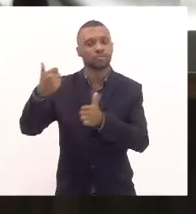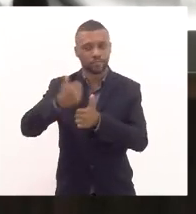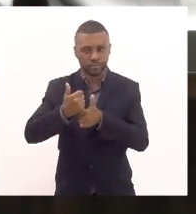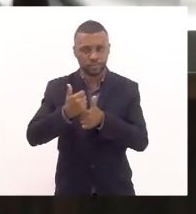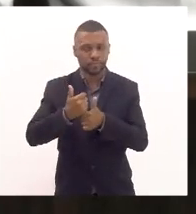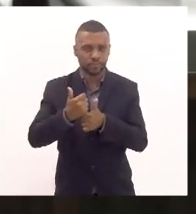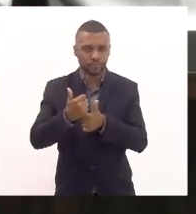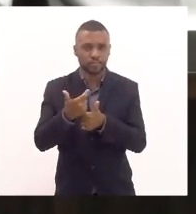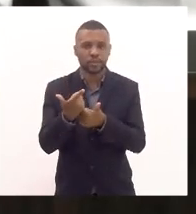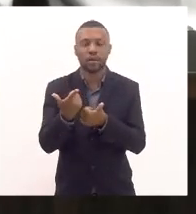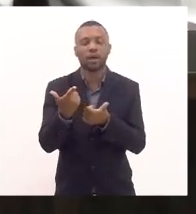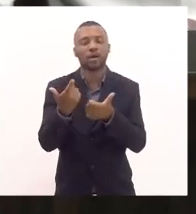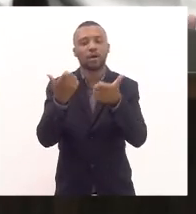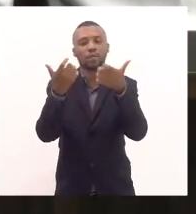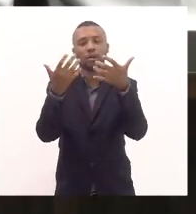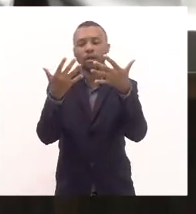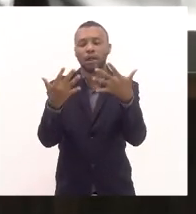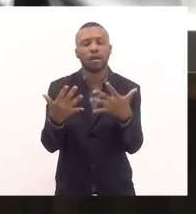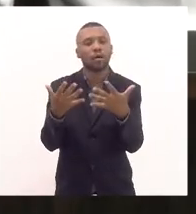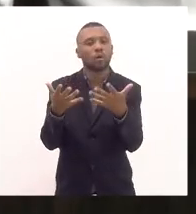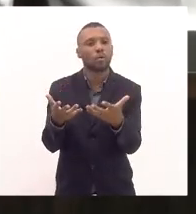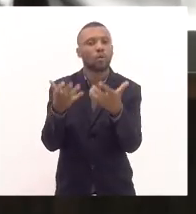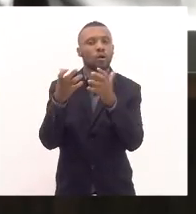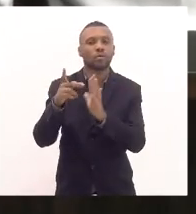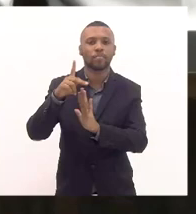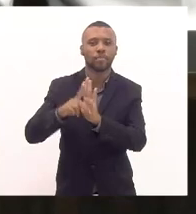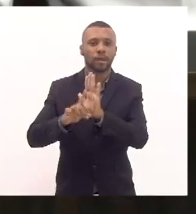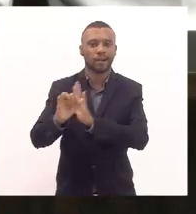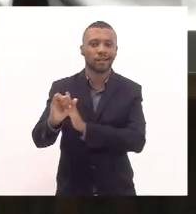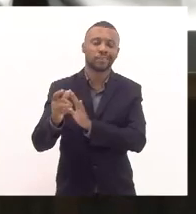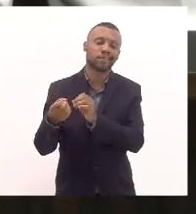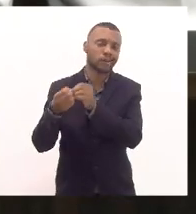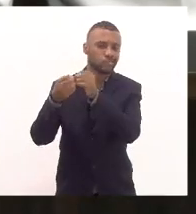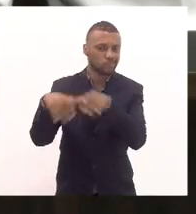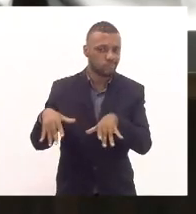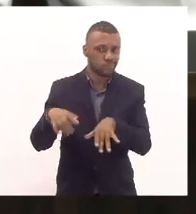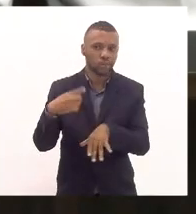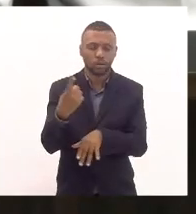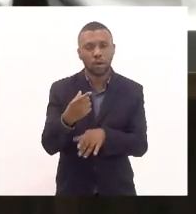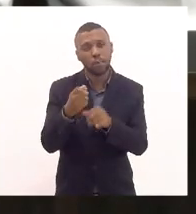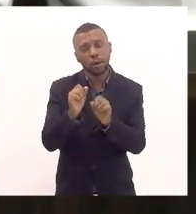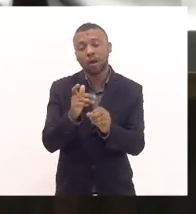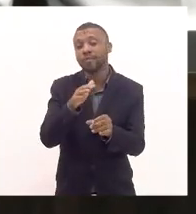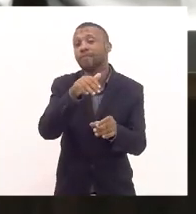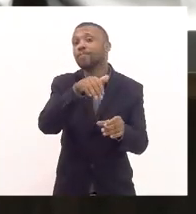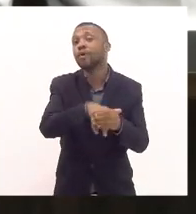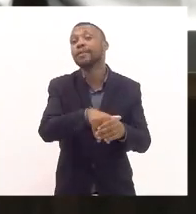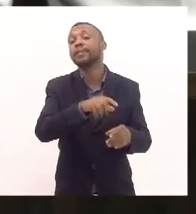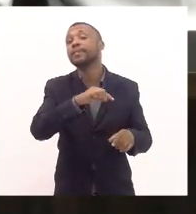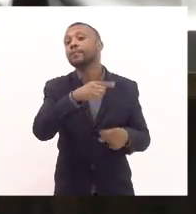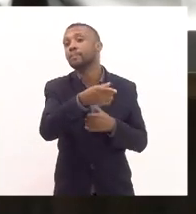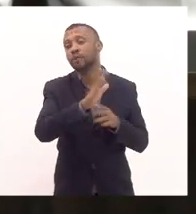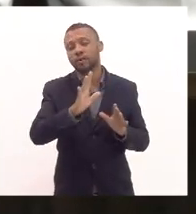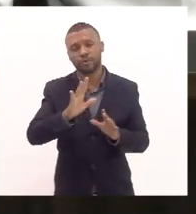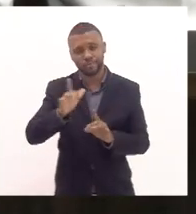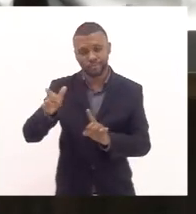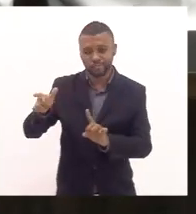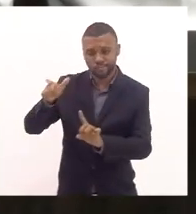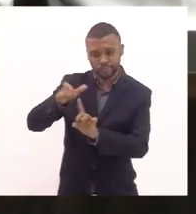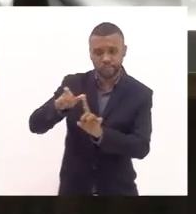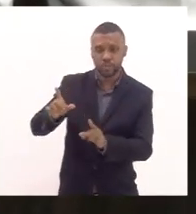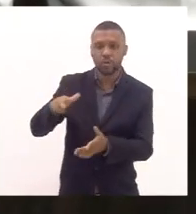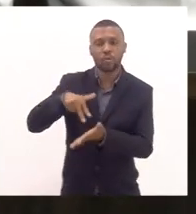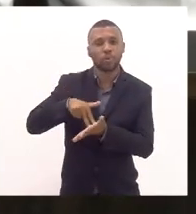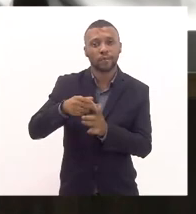o destaque do pl está prejudicado então nós voltamos eu vou deixar o Anderson